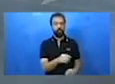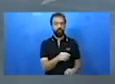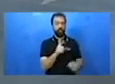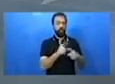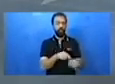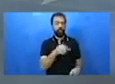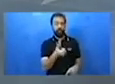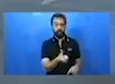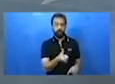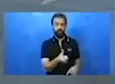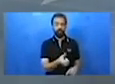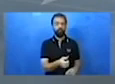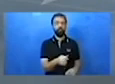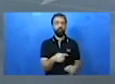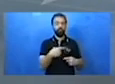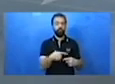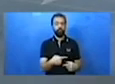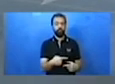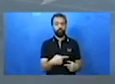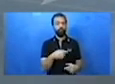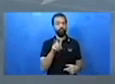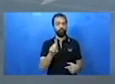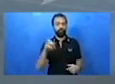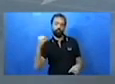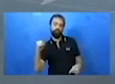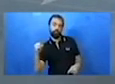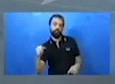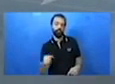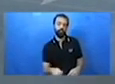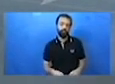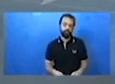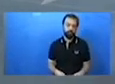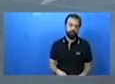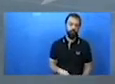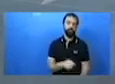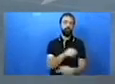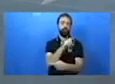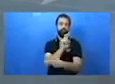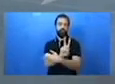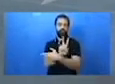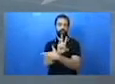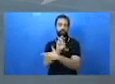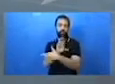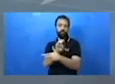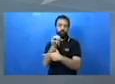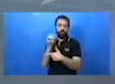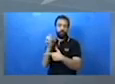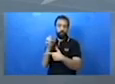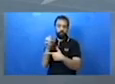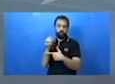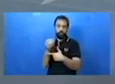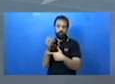palitos. 24 dividido por 4. 6. 6 vezes